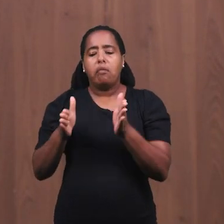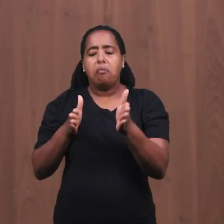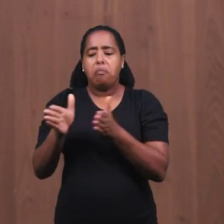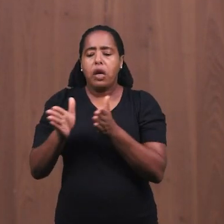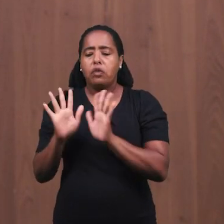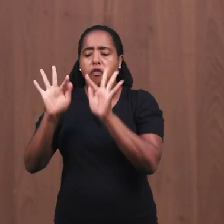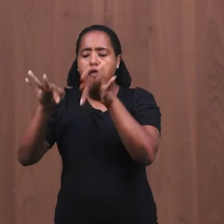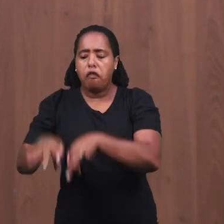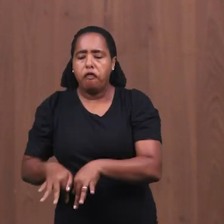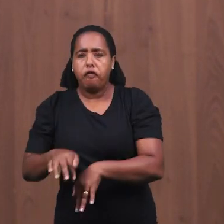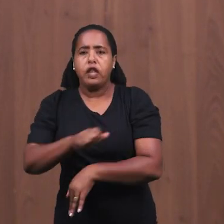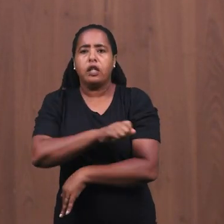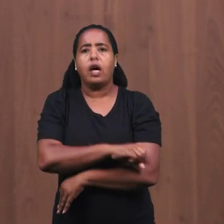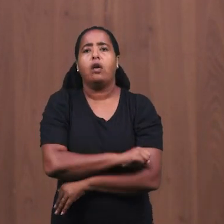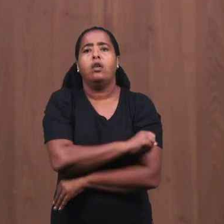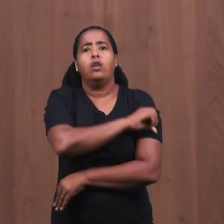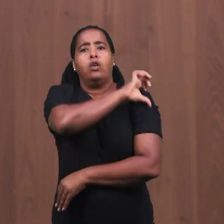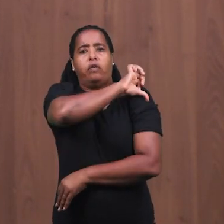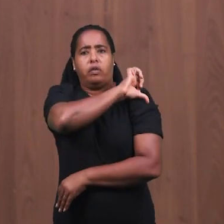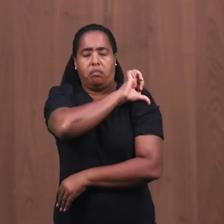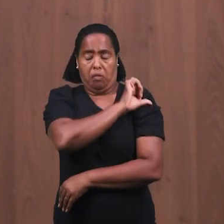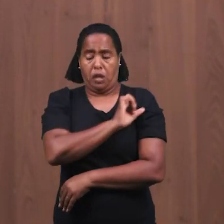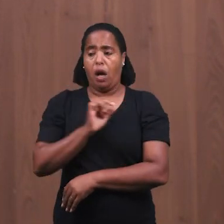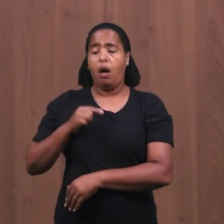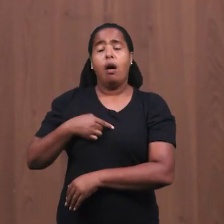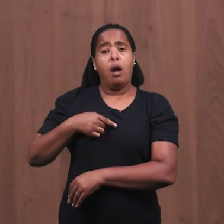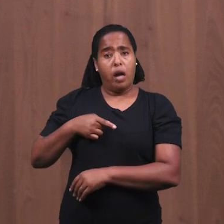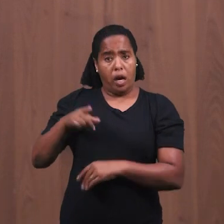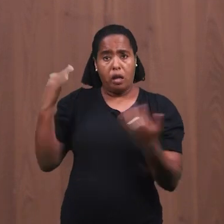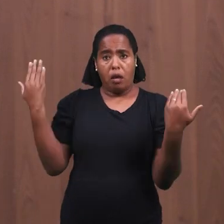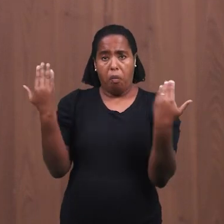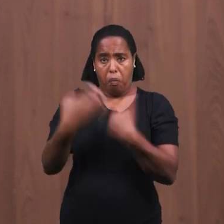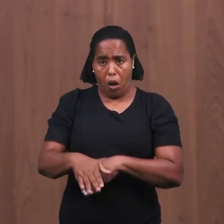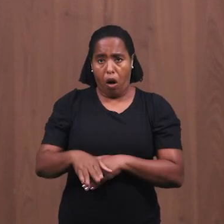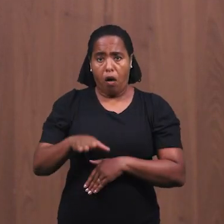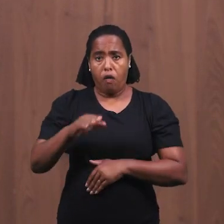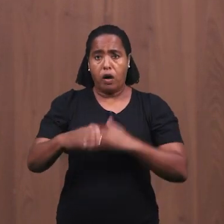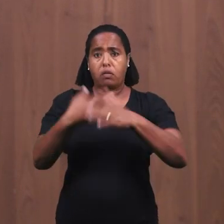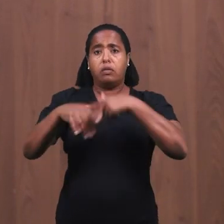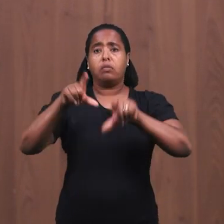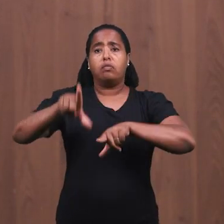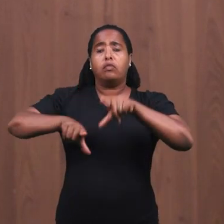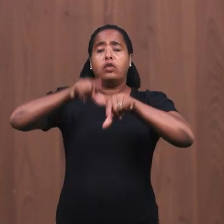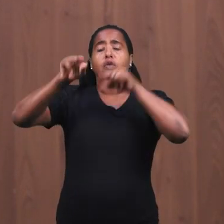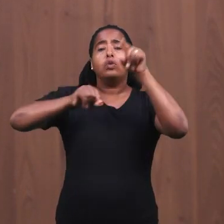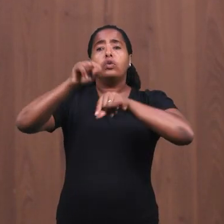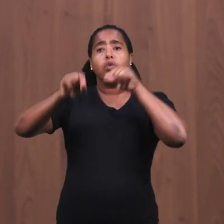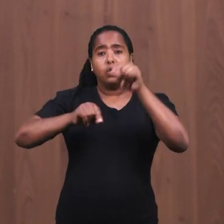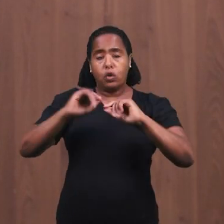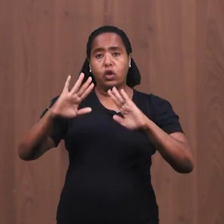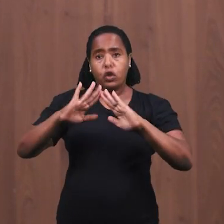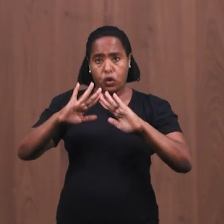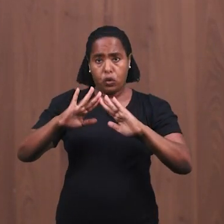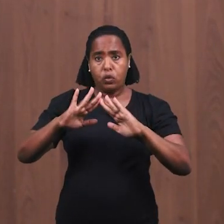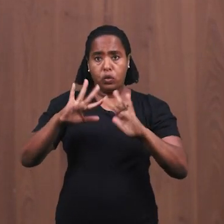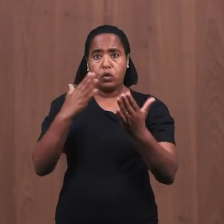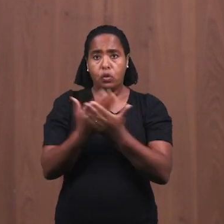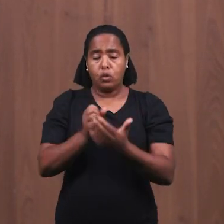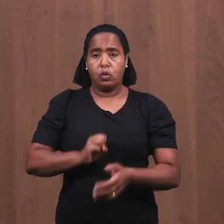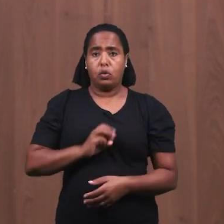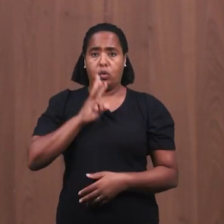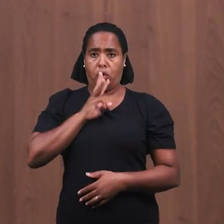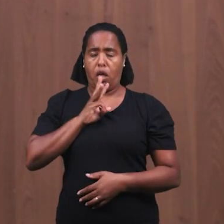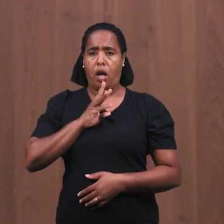do ensino fundamental e irão fazer provas de processos seletivos para as escolas de ensino médio. O